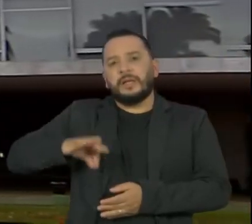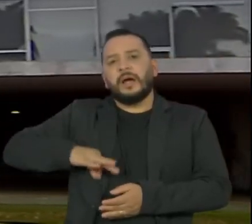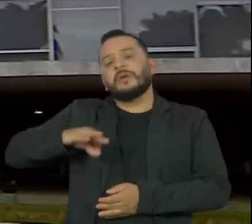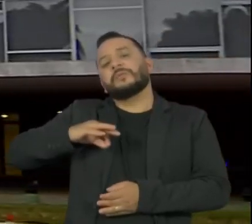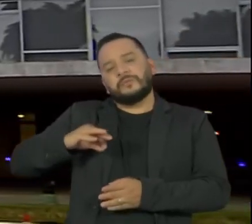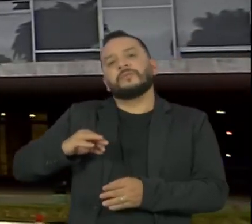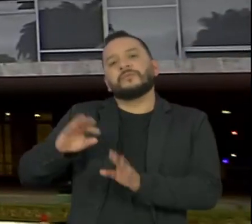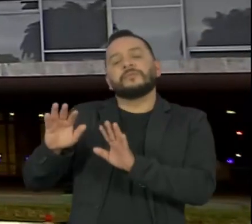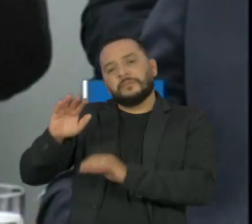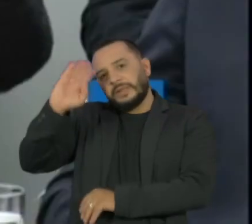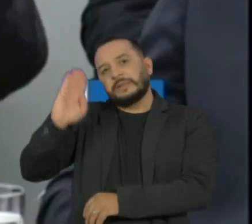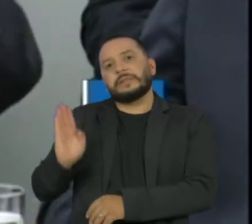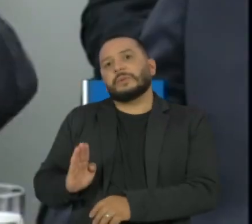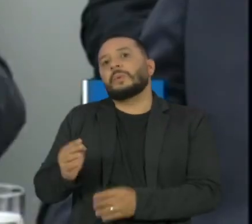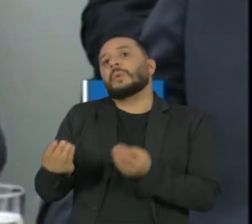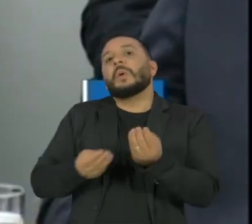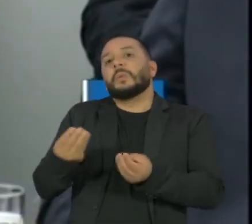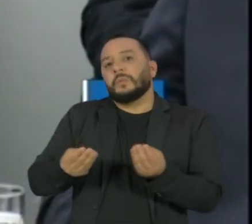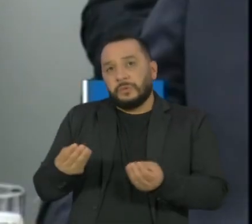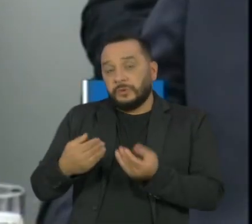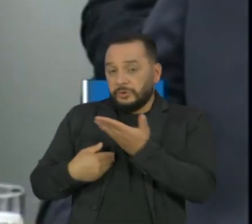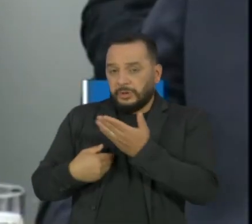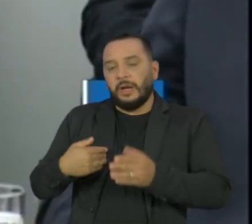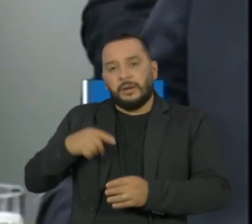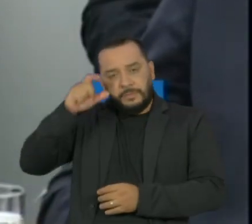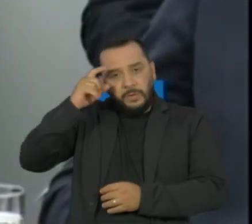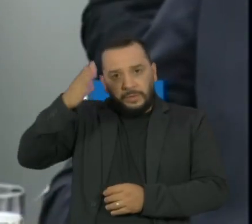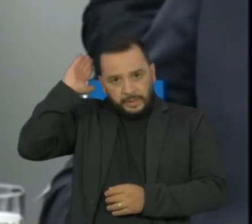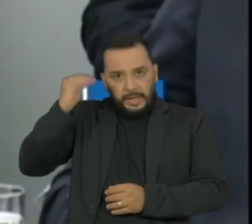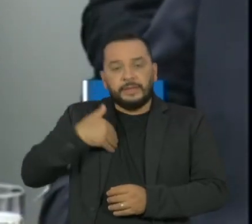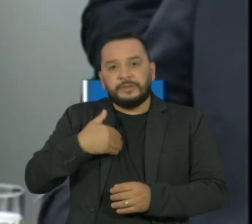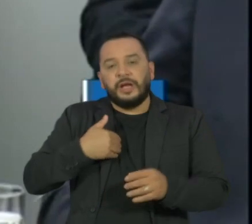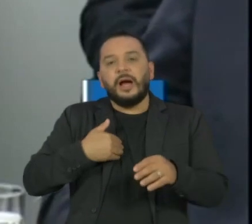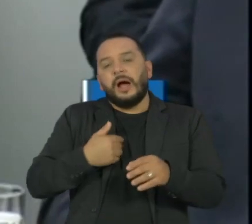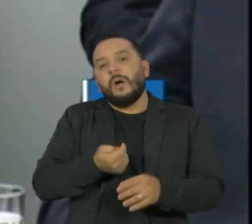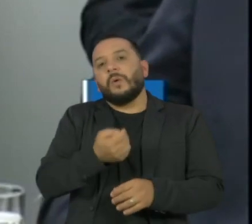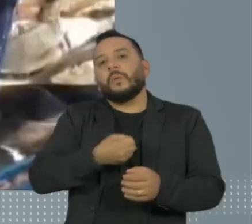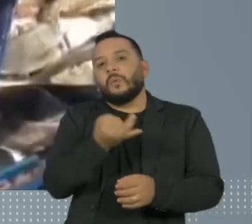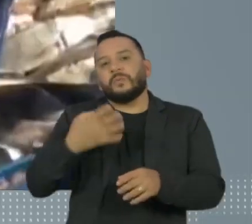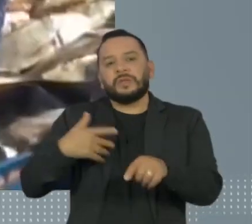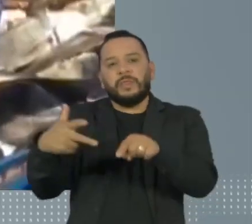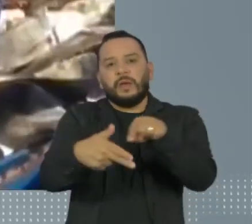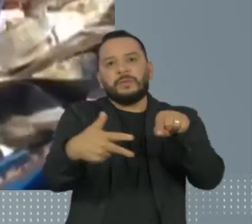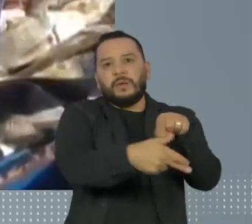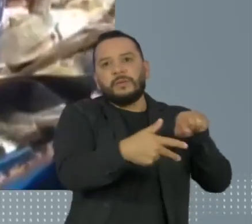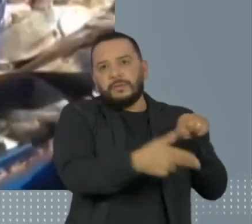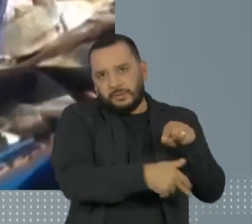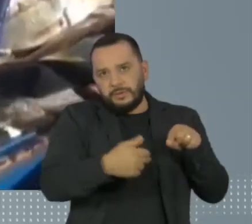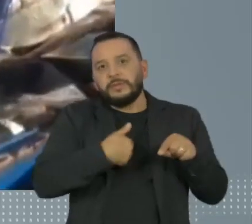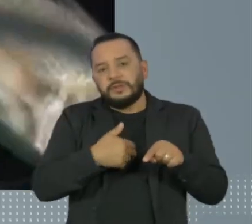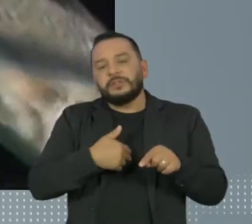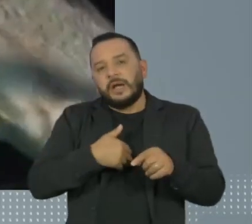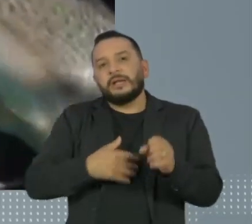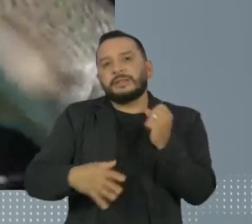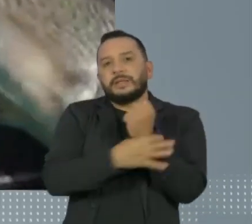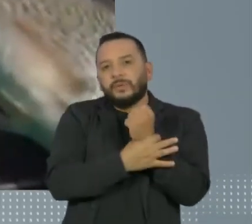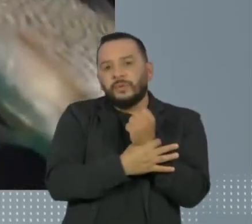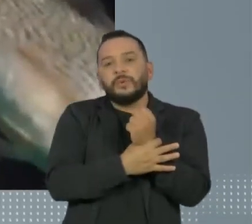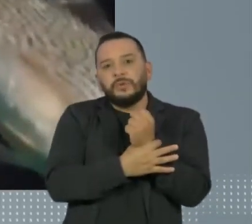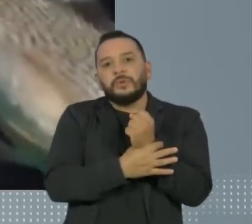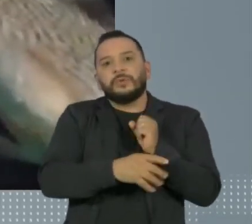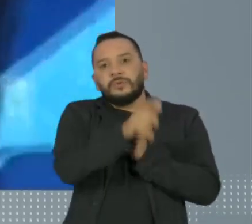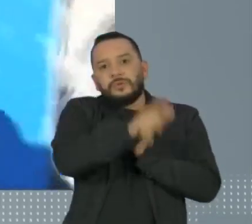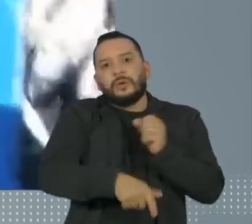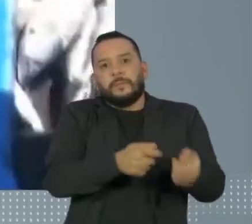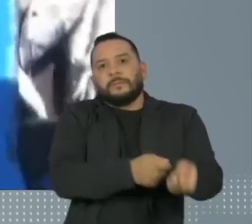ministro Paulo Guedes propôs cortar despesas sociais, como o abono salarial e seguro defeso da pesca, o que